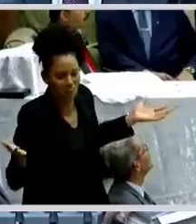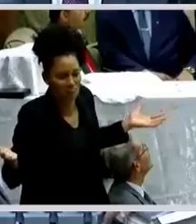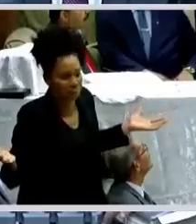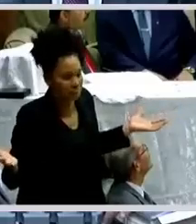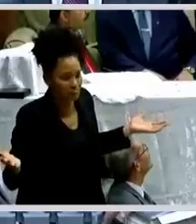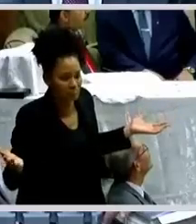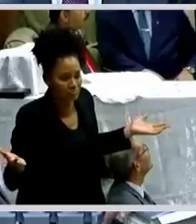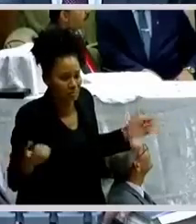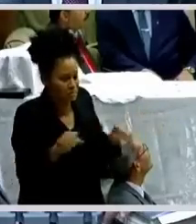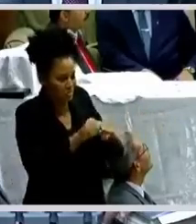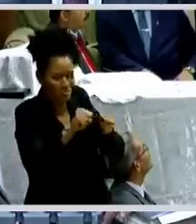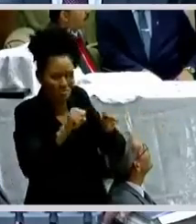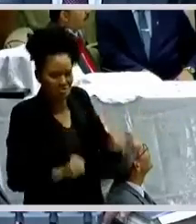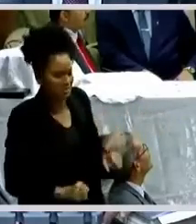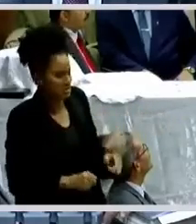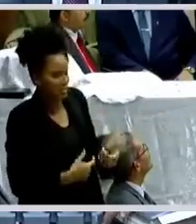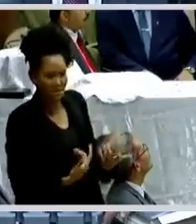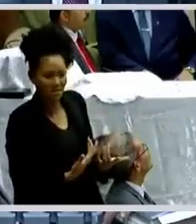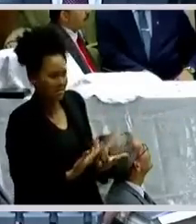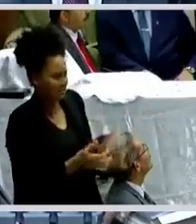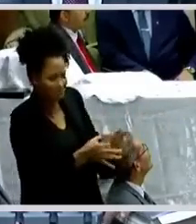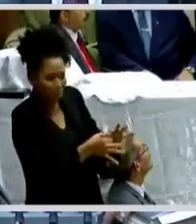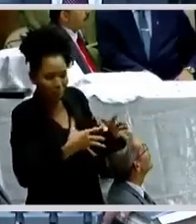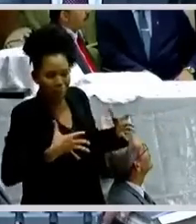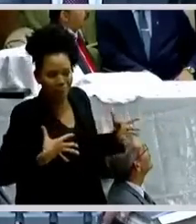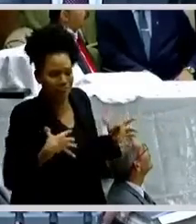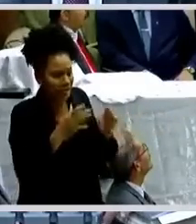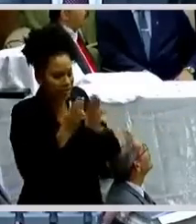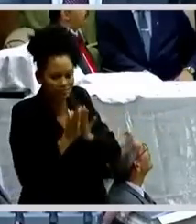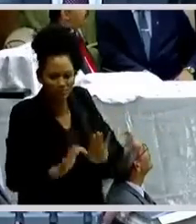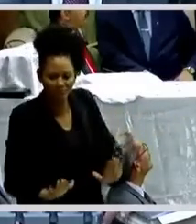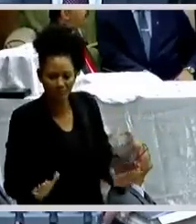O sistema não deixava, gente.